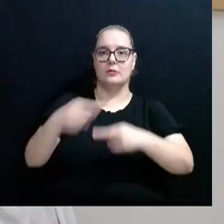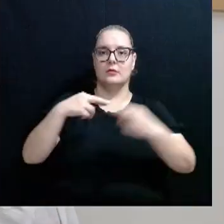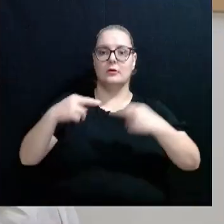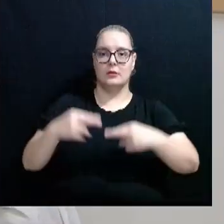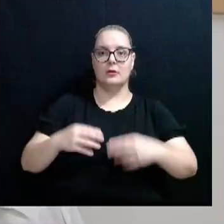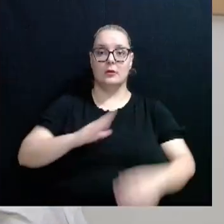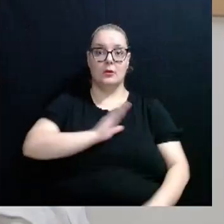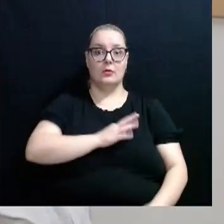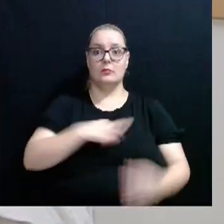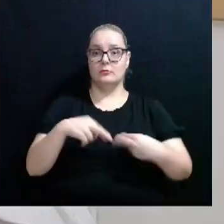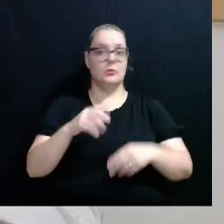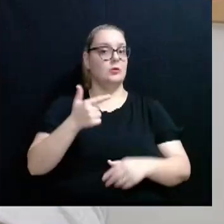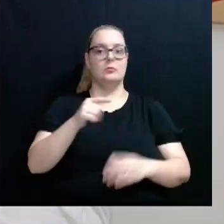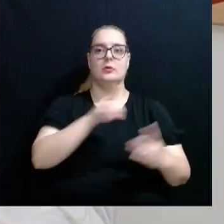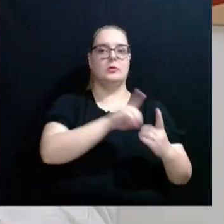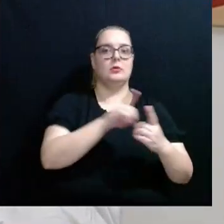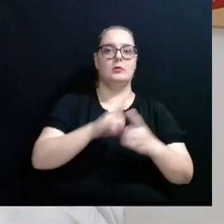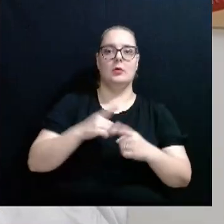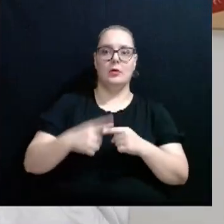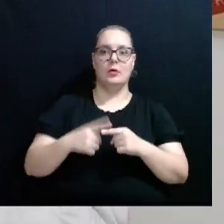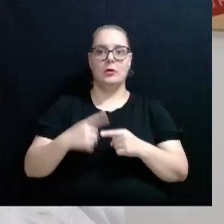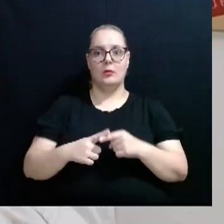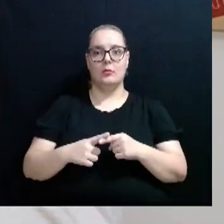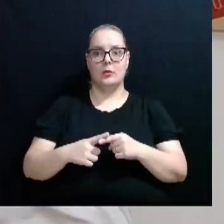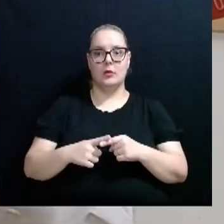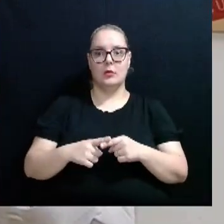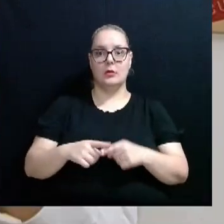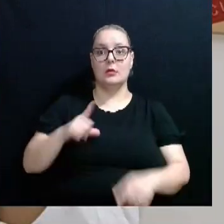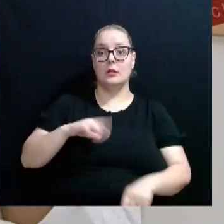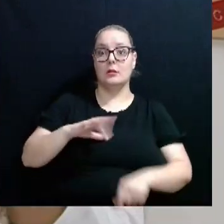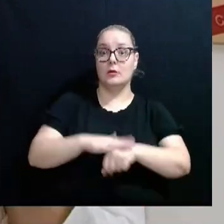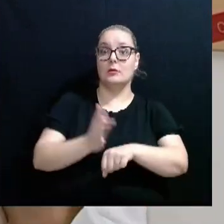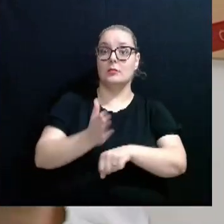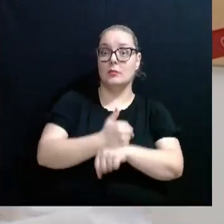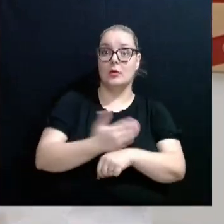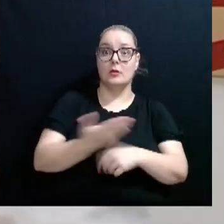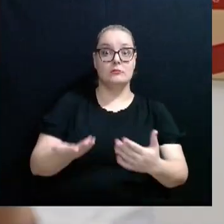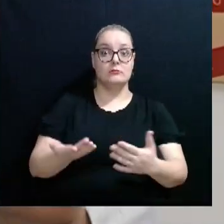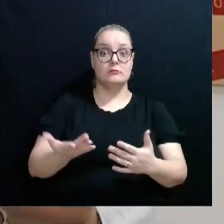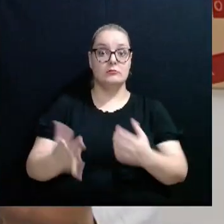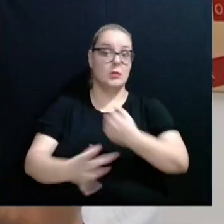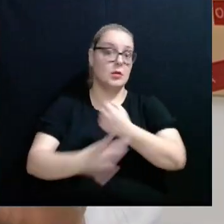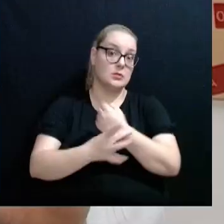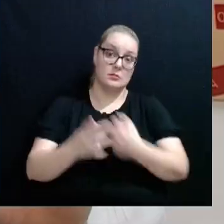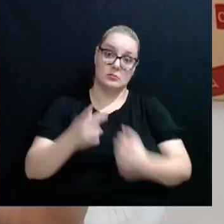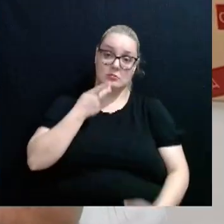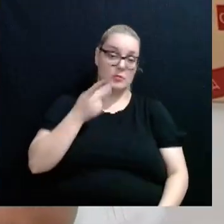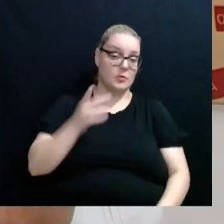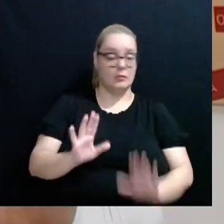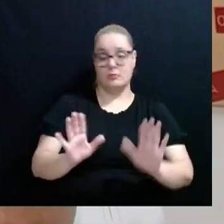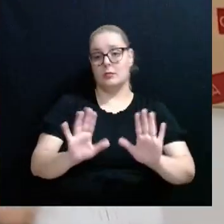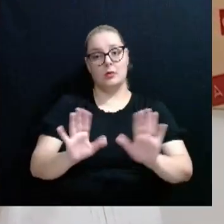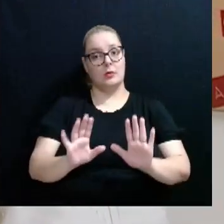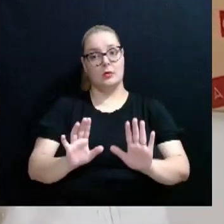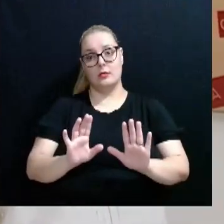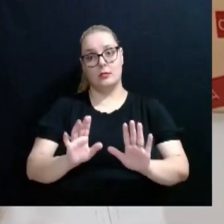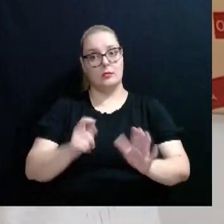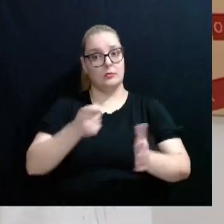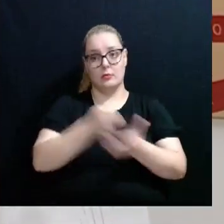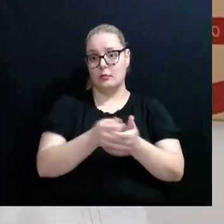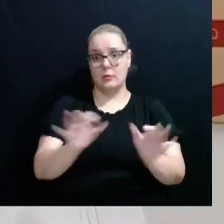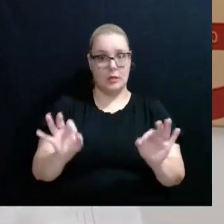cobertura, porque já tem uma pré-existência. Ou a seguradora pode simplesmente negar, falar, eu não vou te pagar,